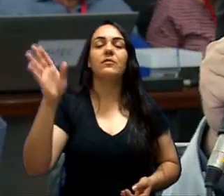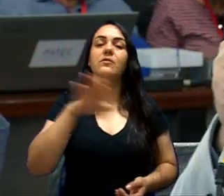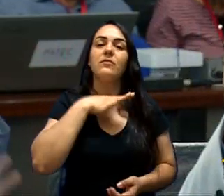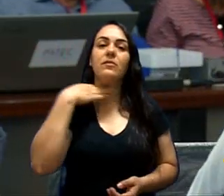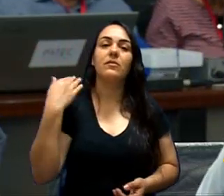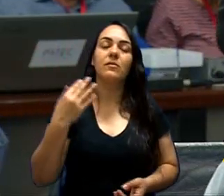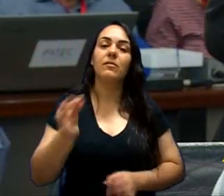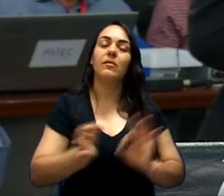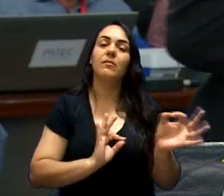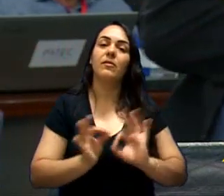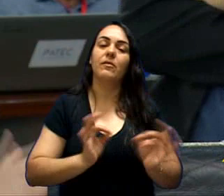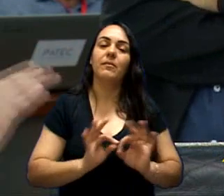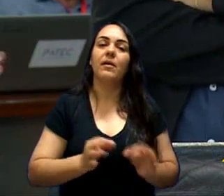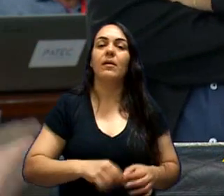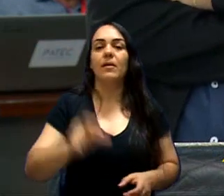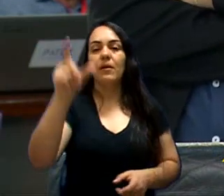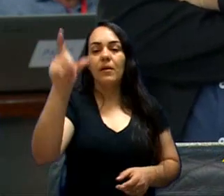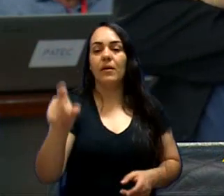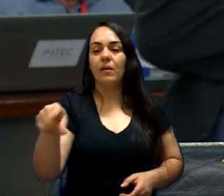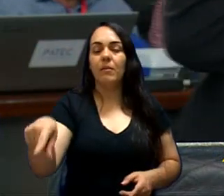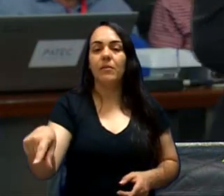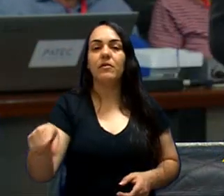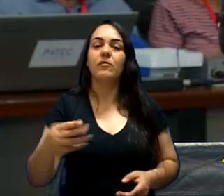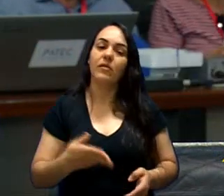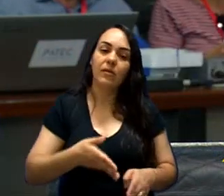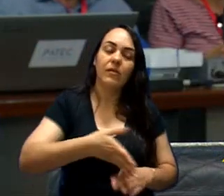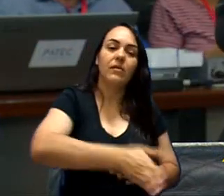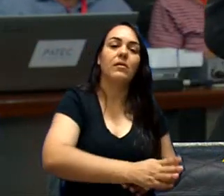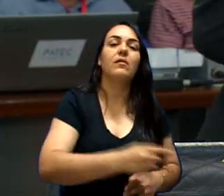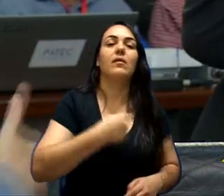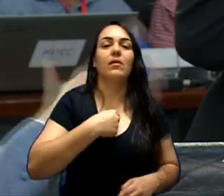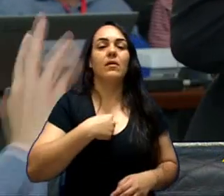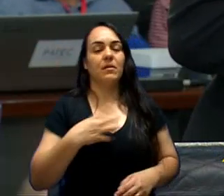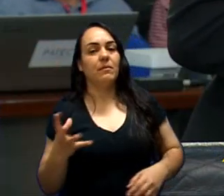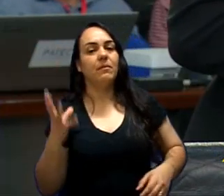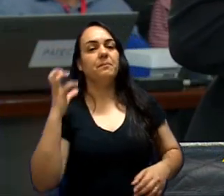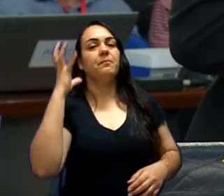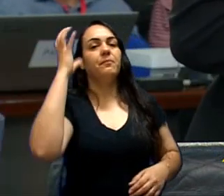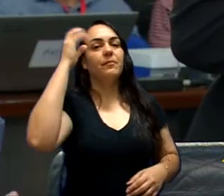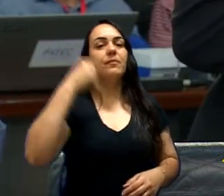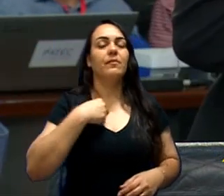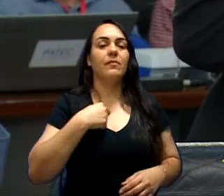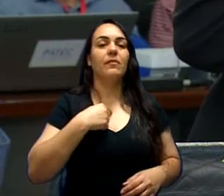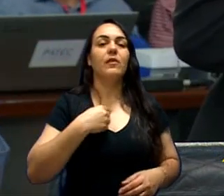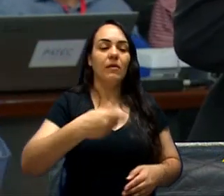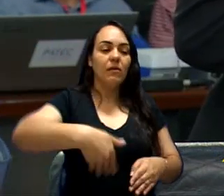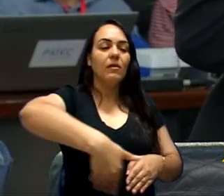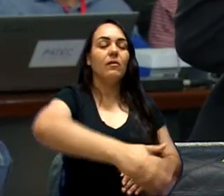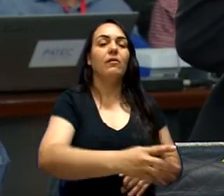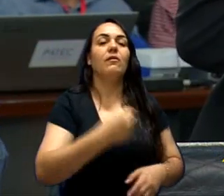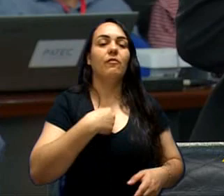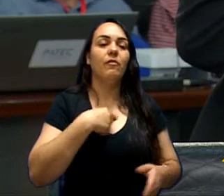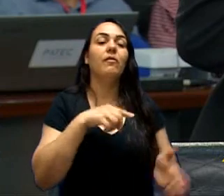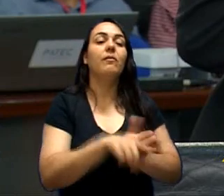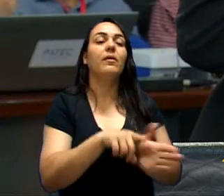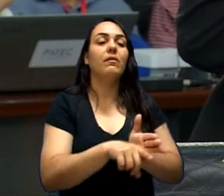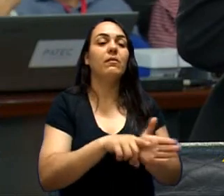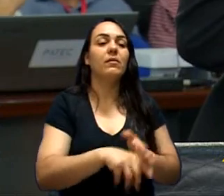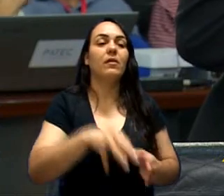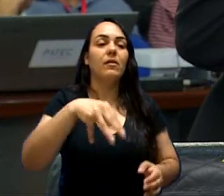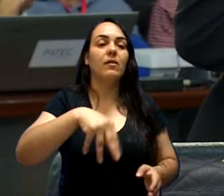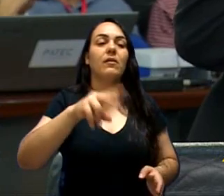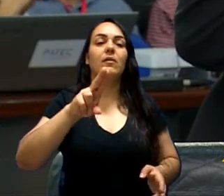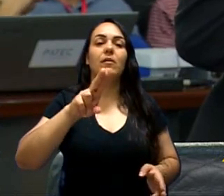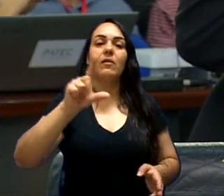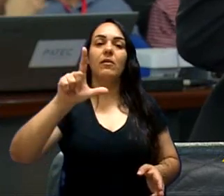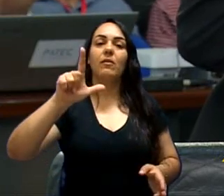vereador, a pessoa, quem vai, eu, Fernanda, se vou lá questionar uma multa, você indicou